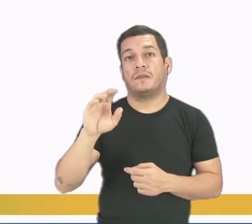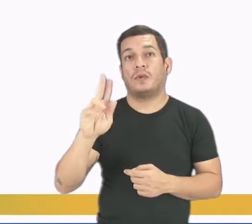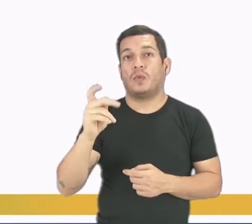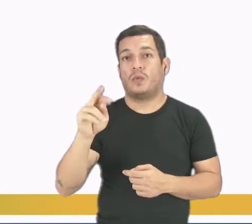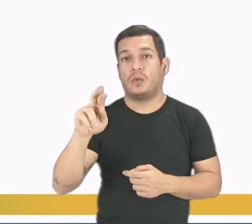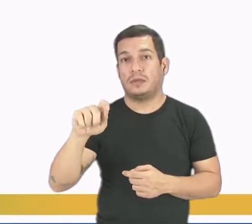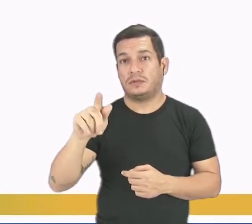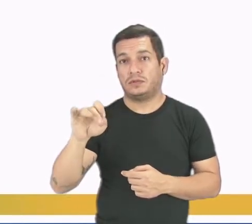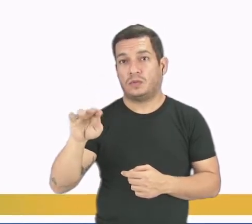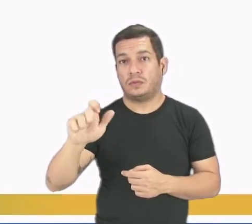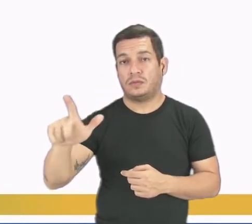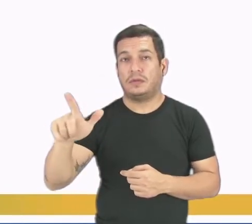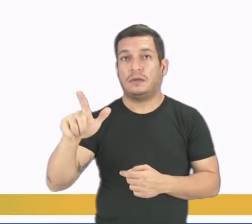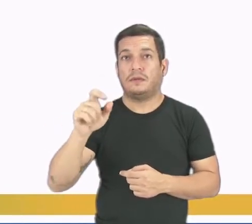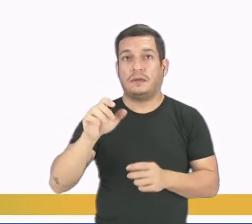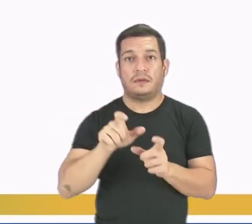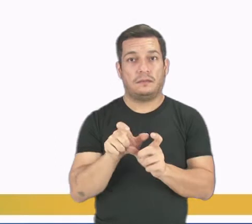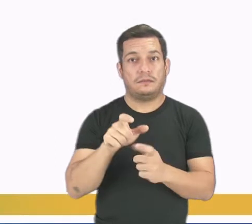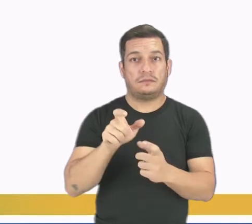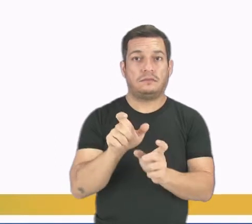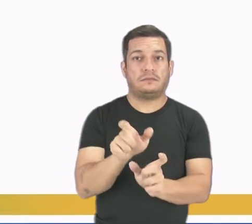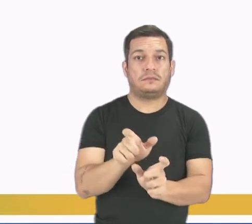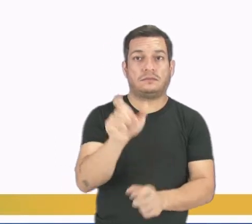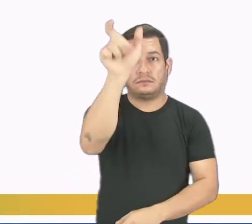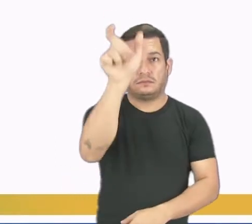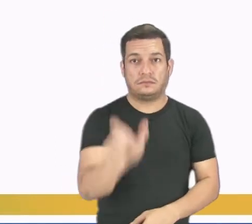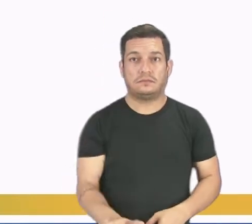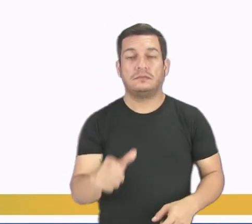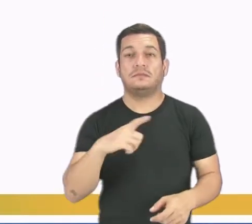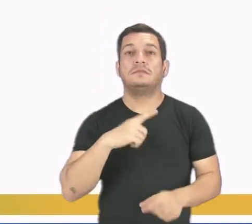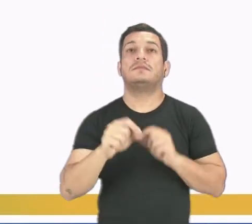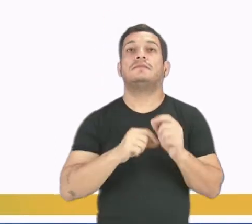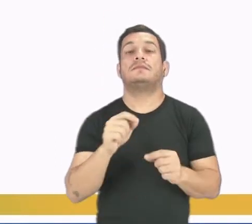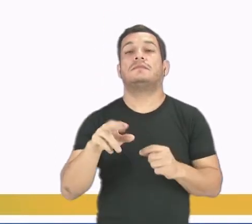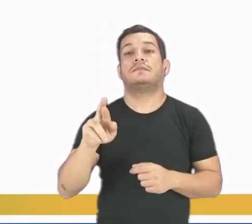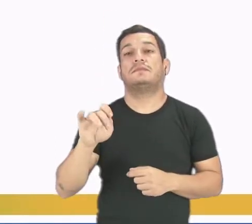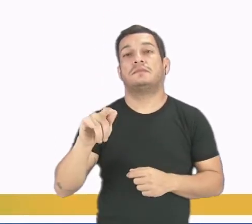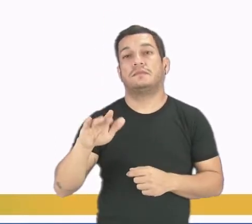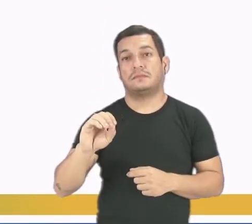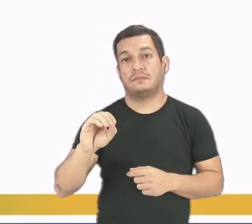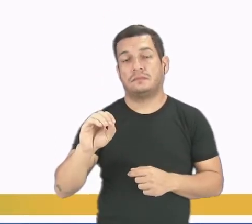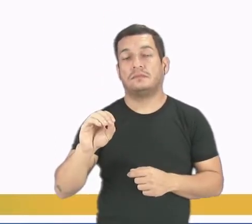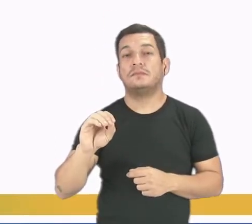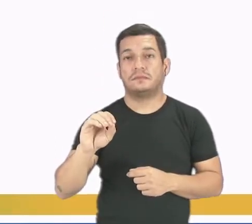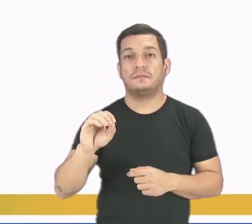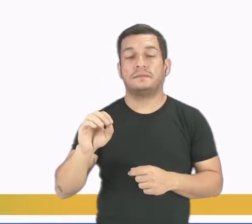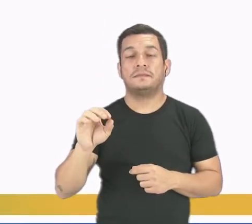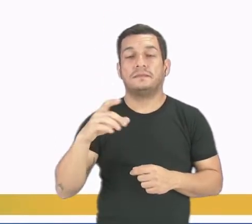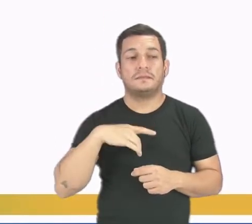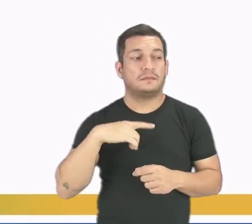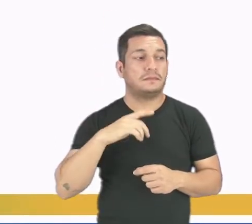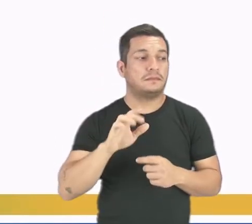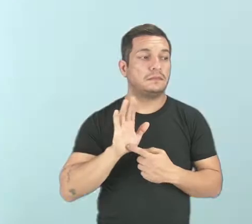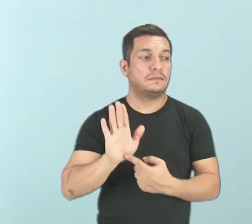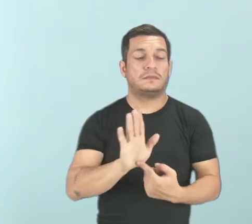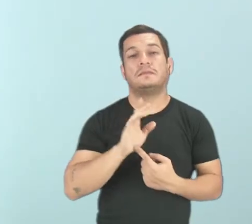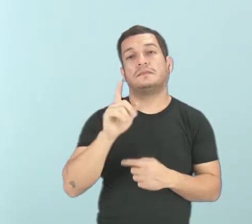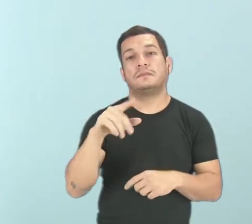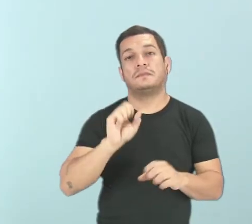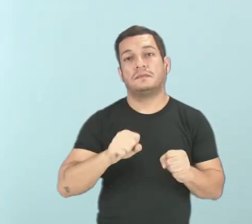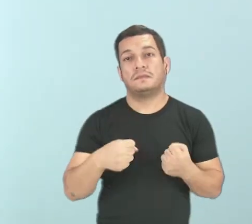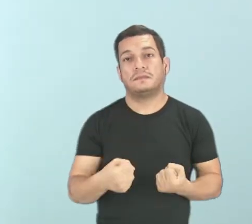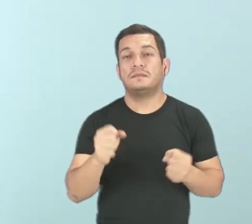ponto de apoio nós chamamos de braço, que no caso o ponto de apoio vai ser denominado também polo. Então vejamos